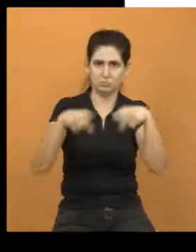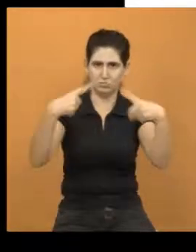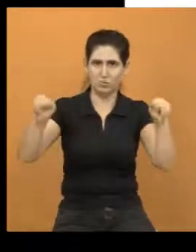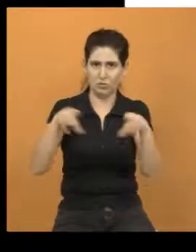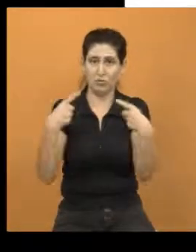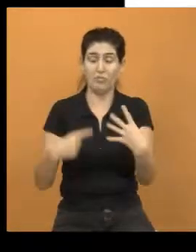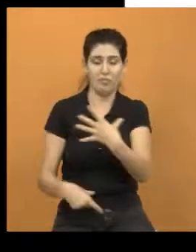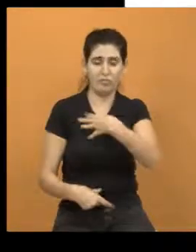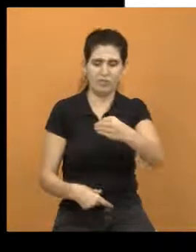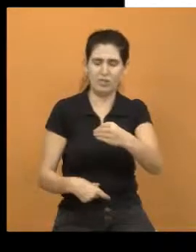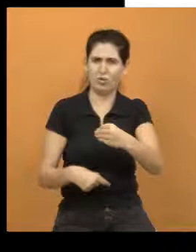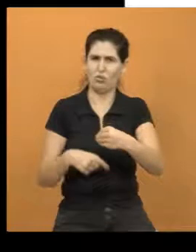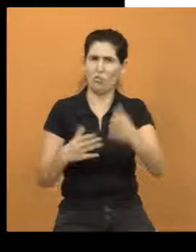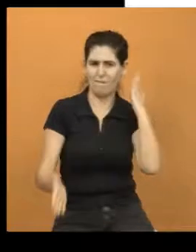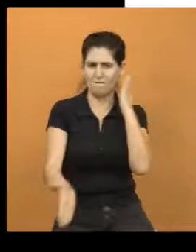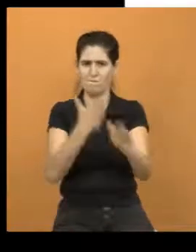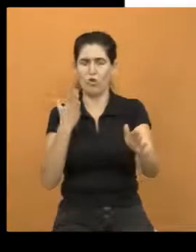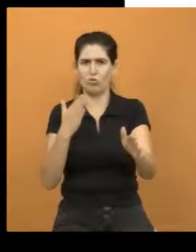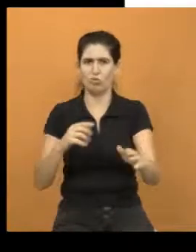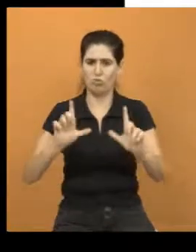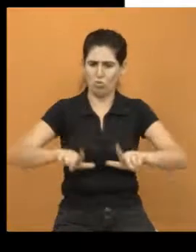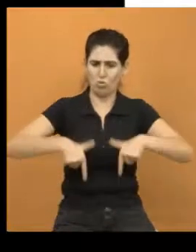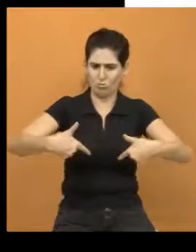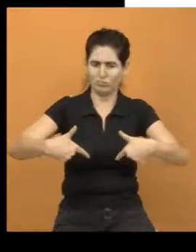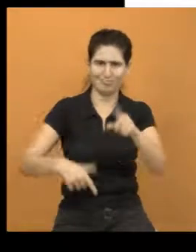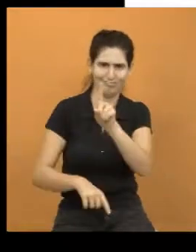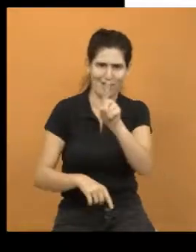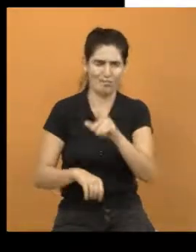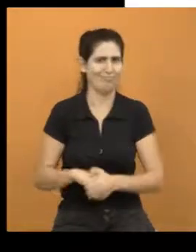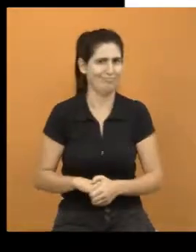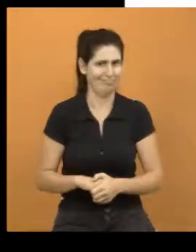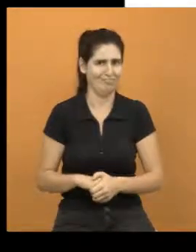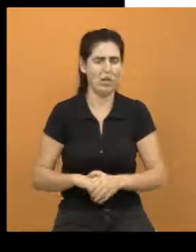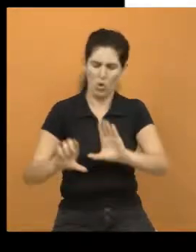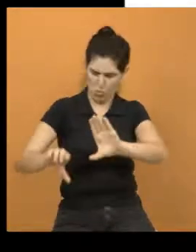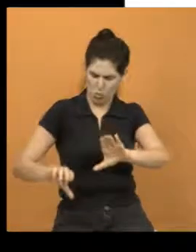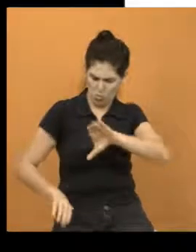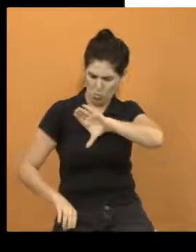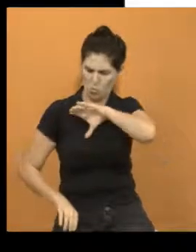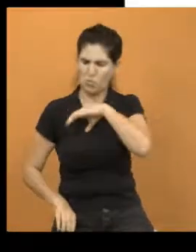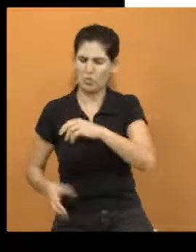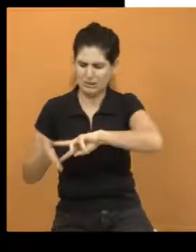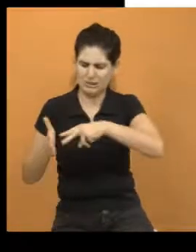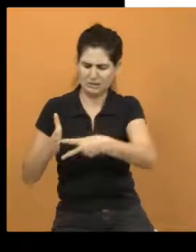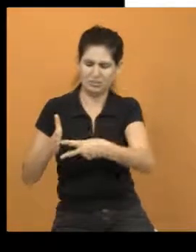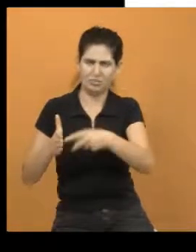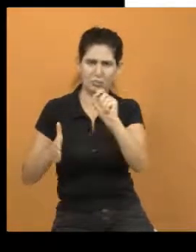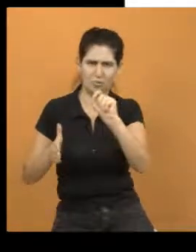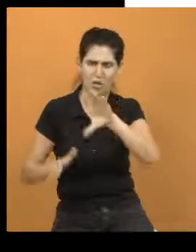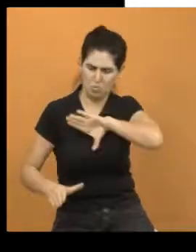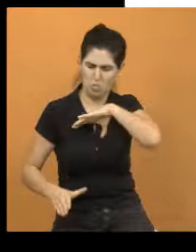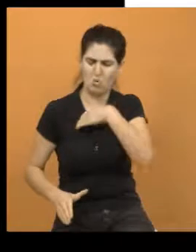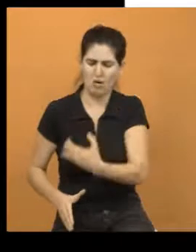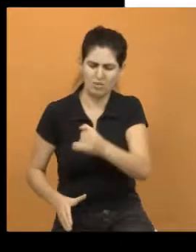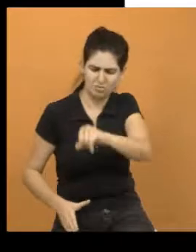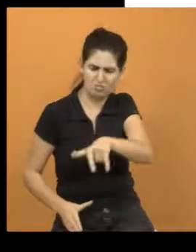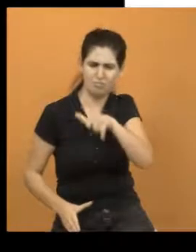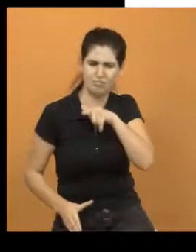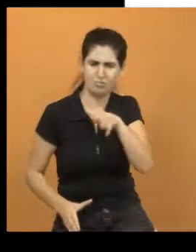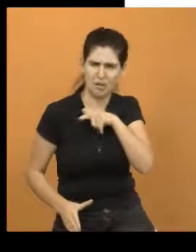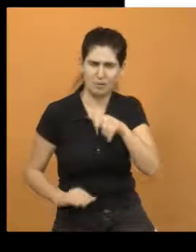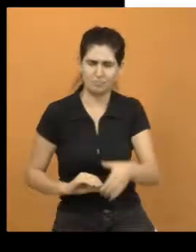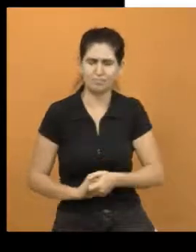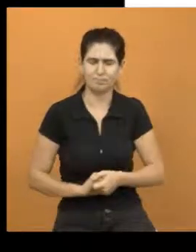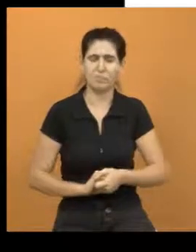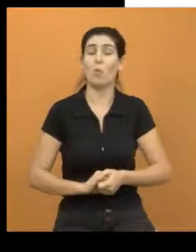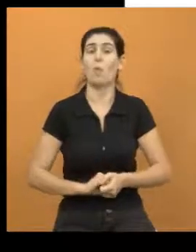à luta. E aqui eu comungo um pouco da fala, do posicionamento do vereador Arildo, porque a população